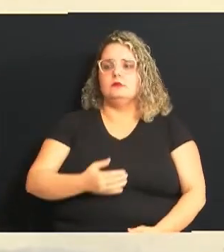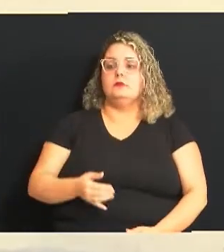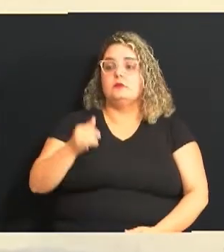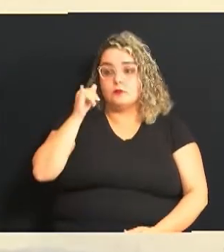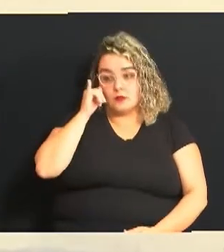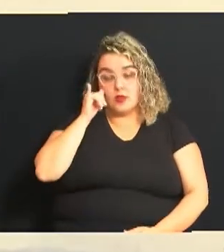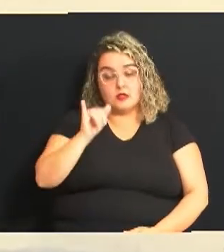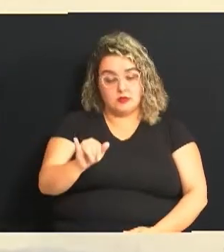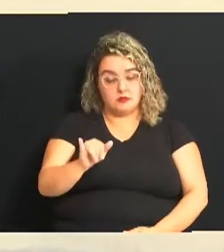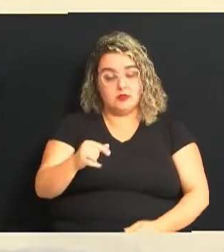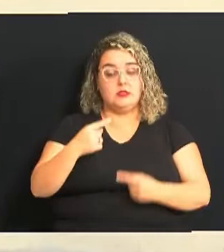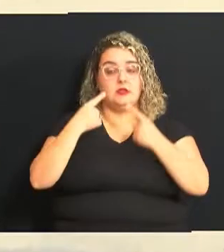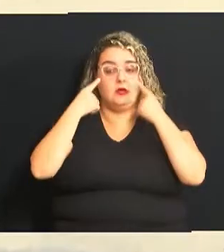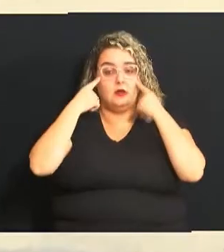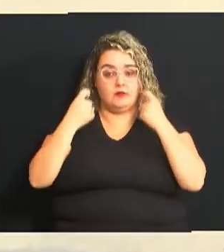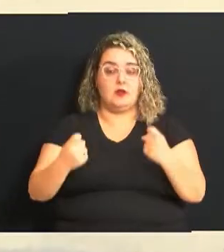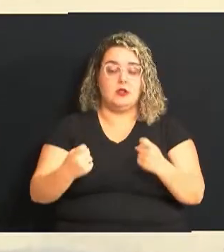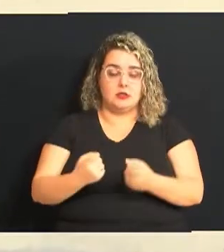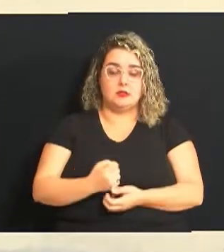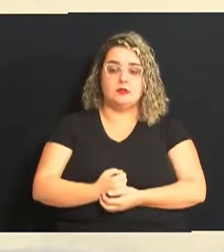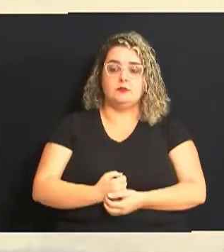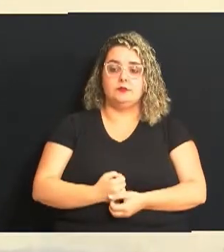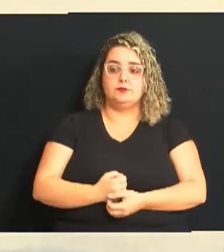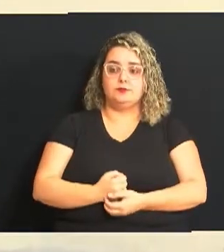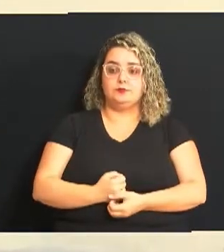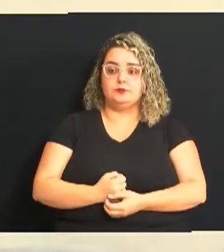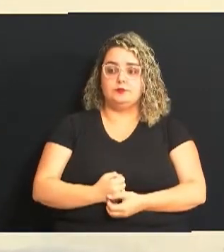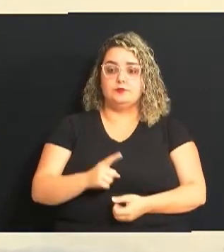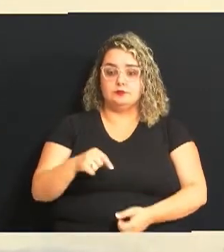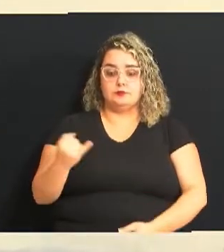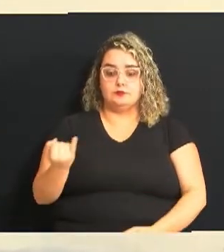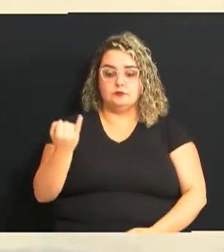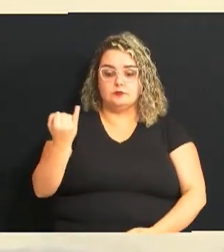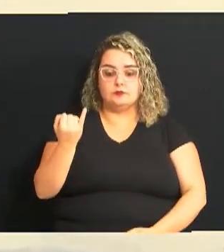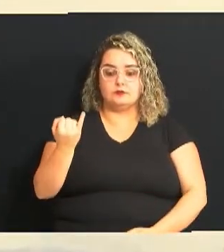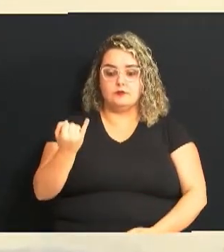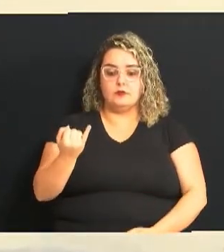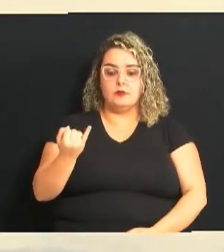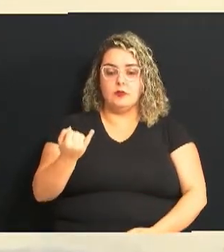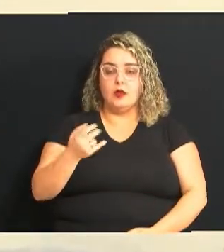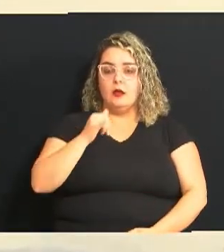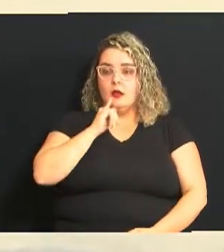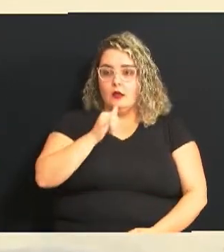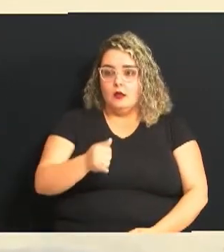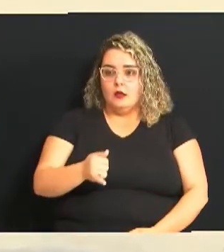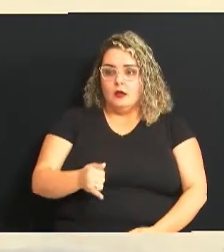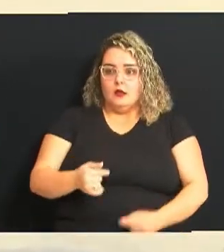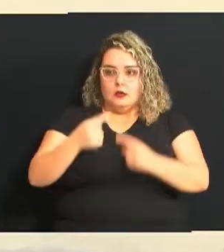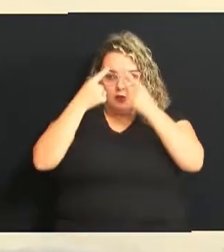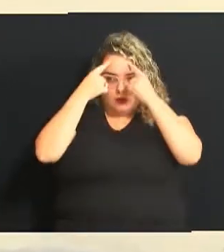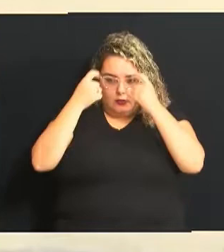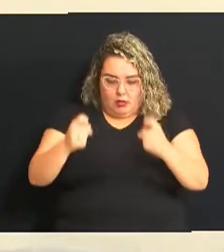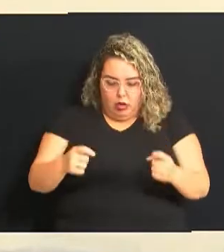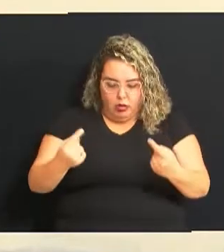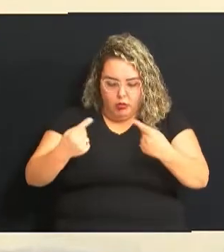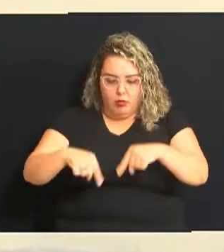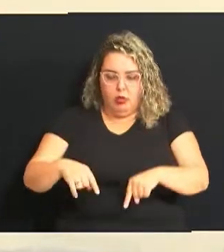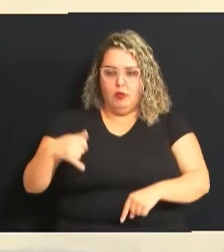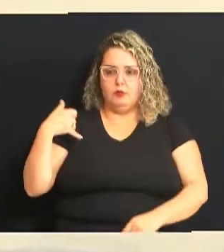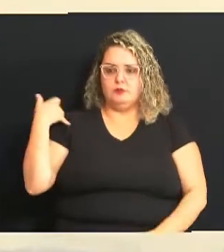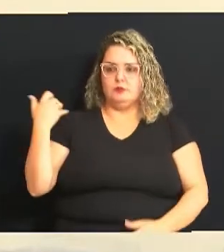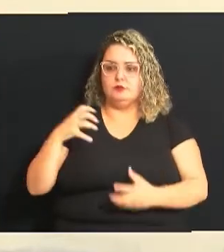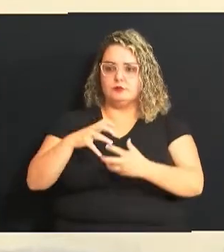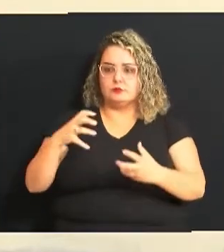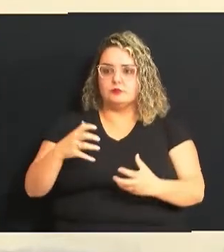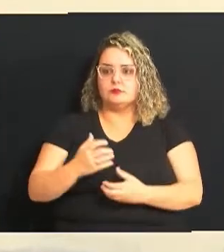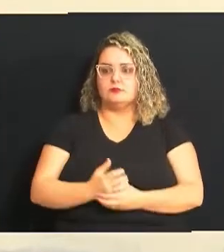a violência. E isso é importante dizer porque a violência contra a pessoa idosa, essas notificações